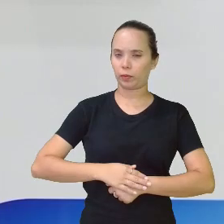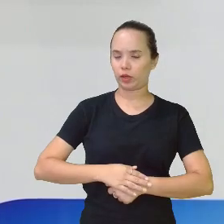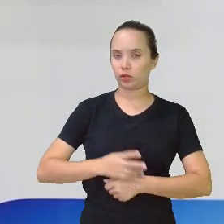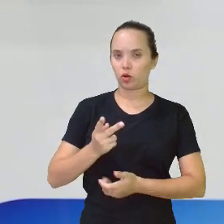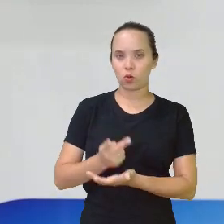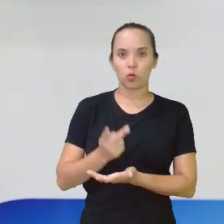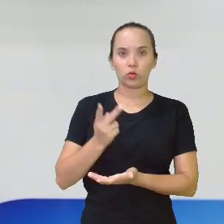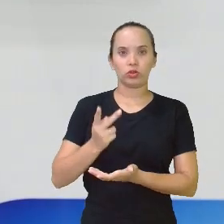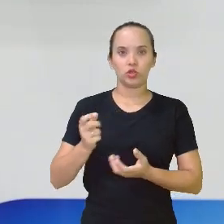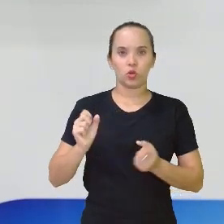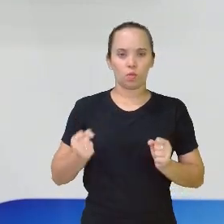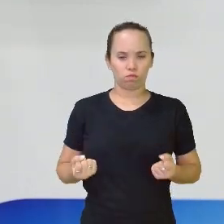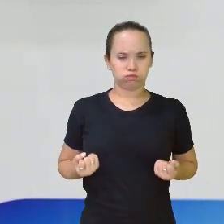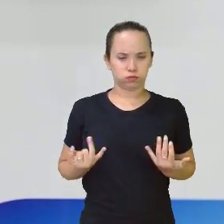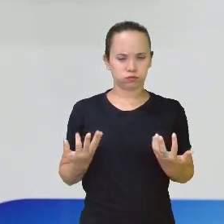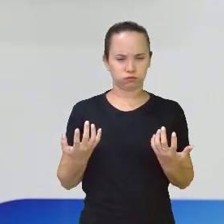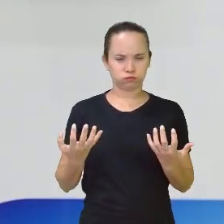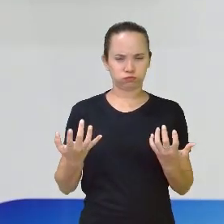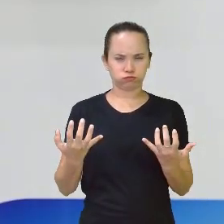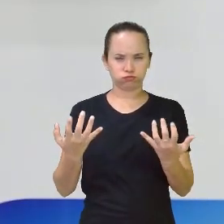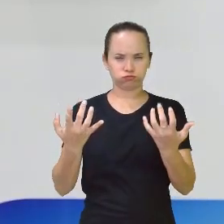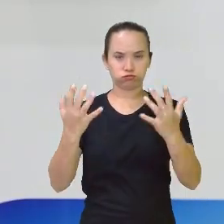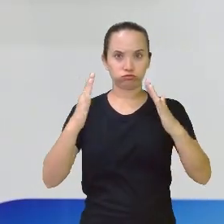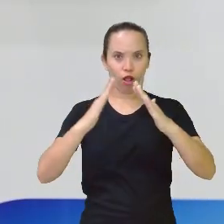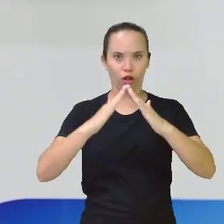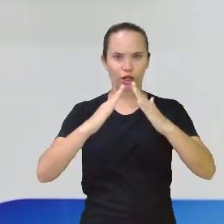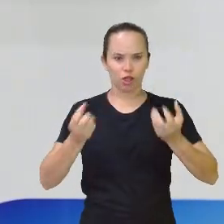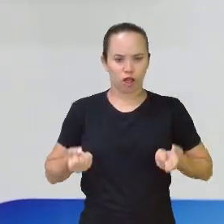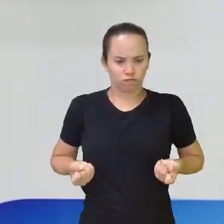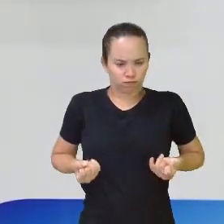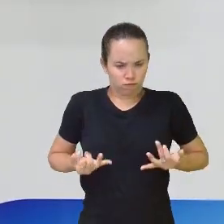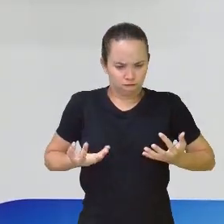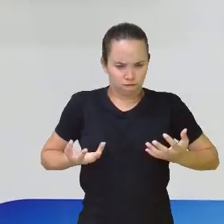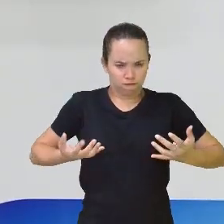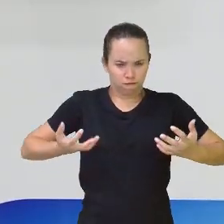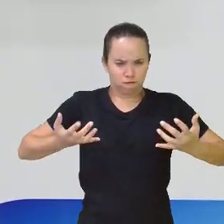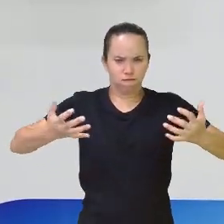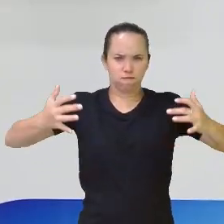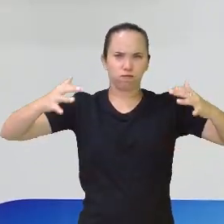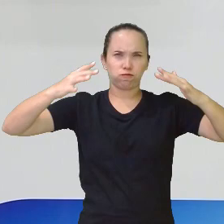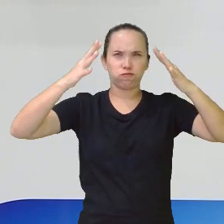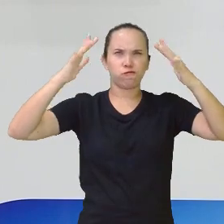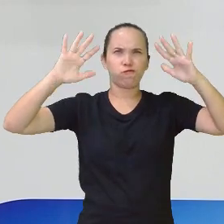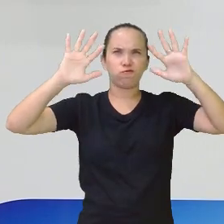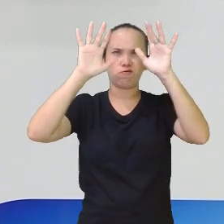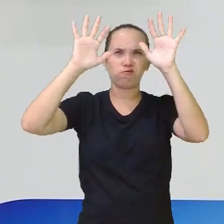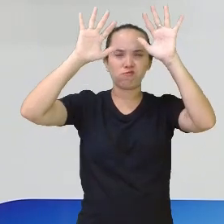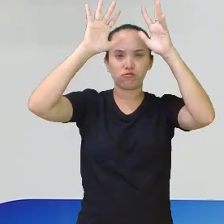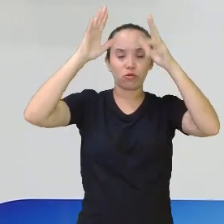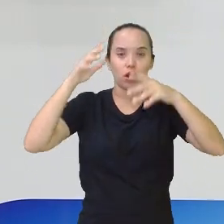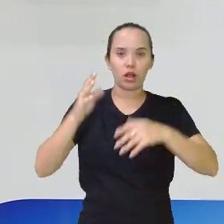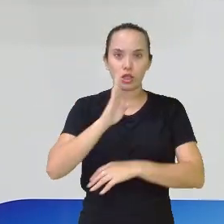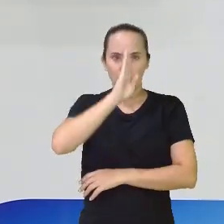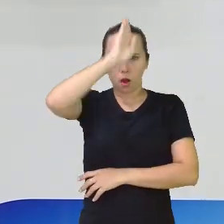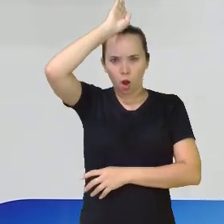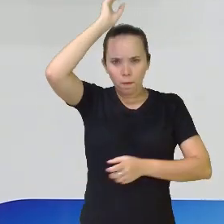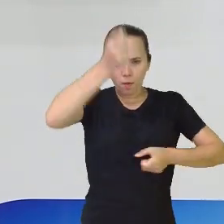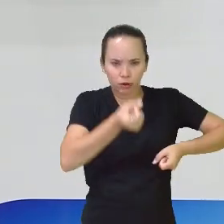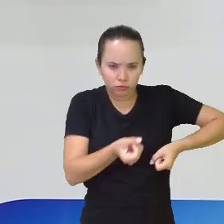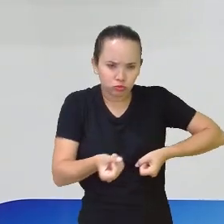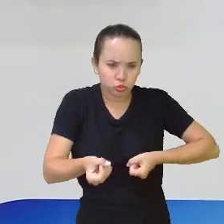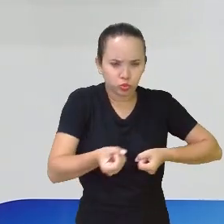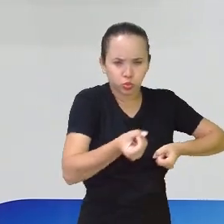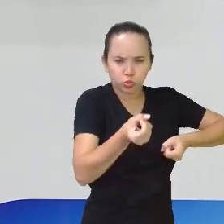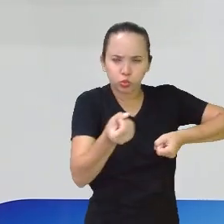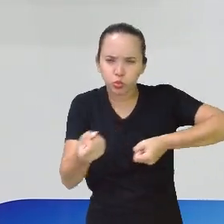algum incêndio e os bombeiros vão lá para tentar apagar o fogo, qual elemento